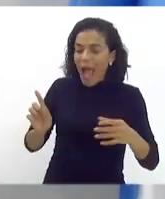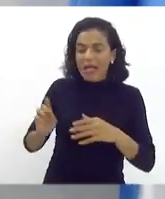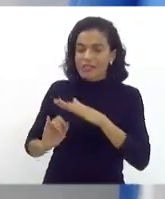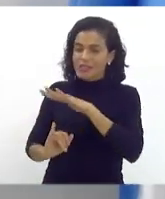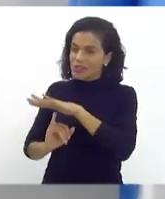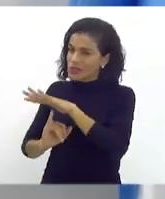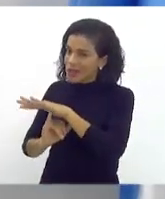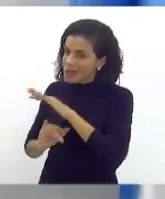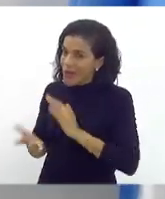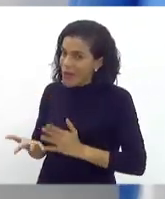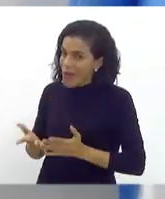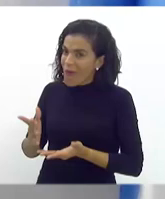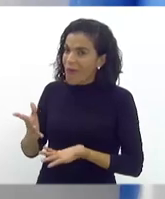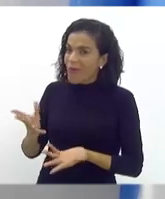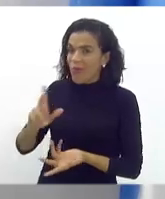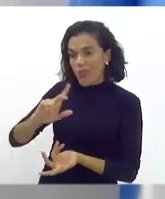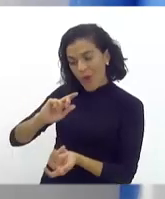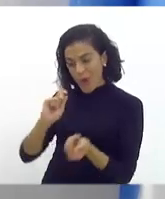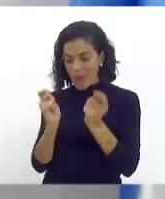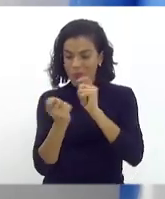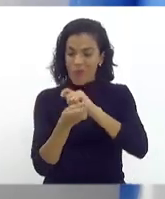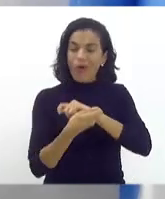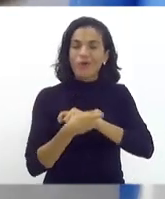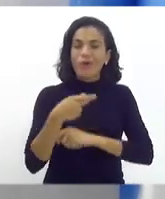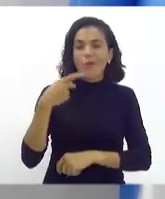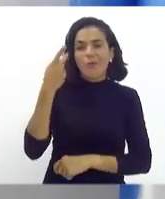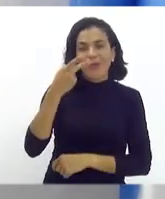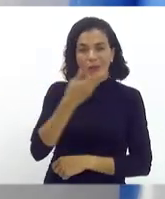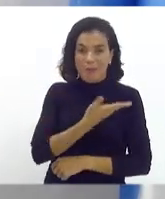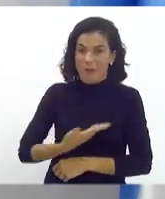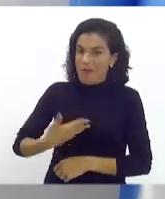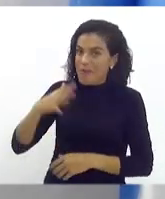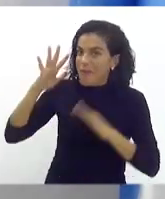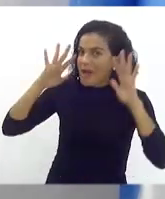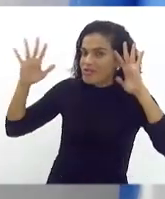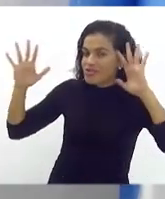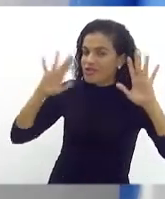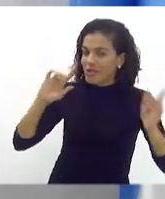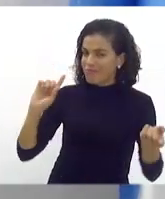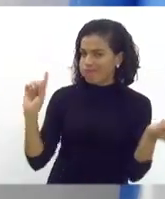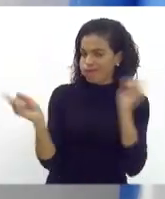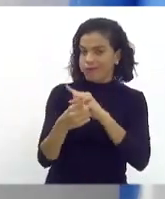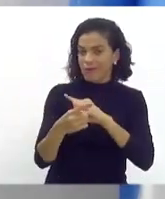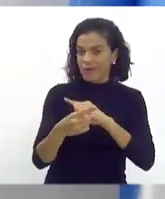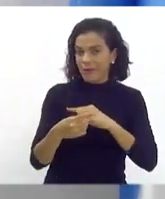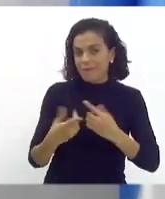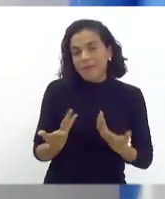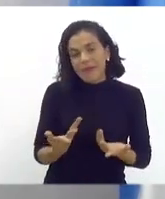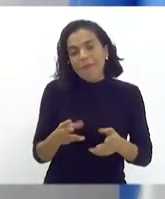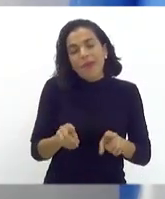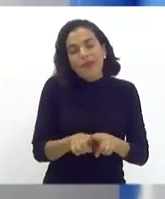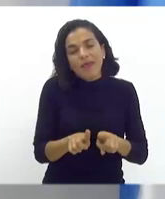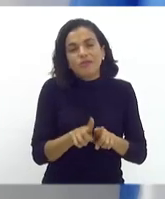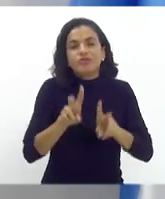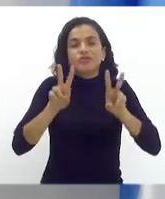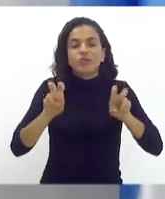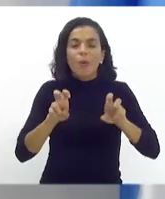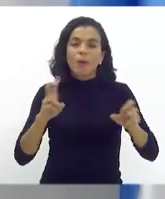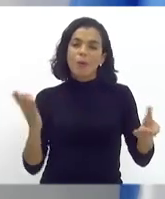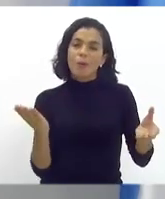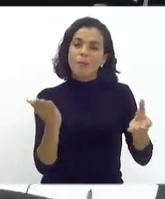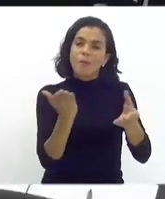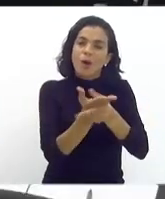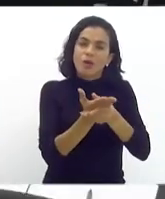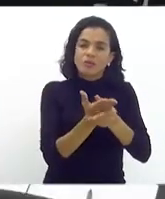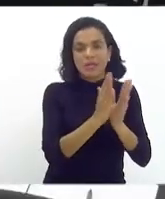para que o racismo não vira poli não vire política pública ao contrário disso e por Óbvio quando a gente fala de processos de reparação E